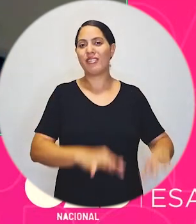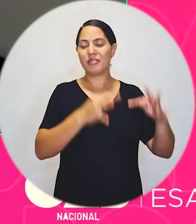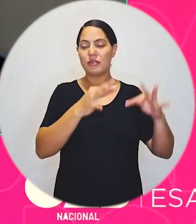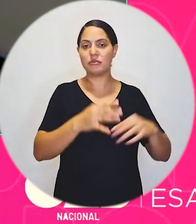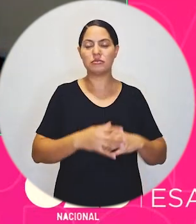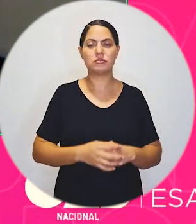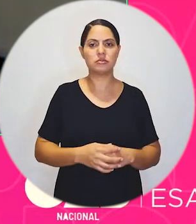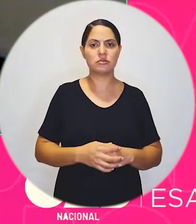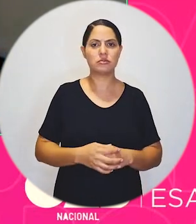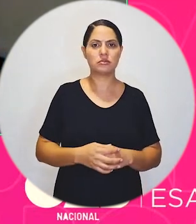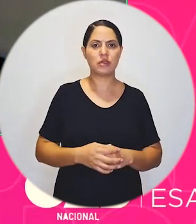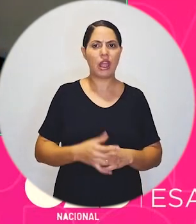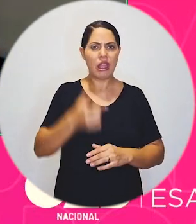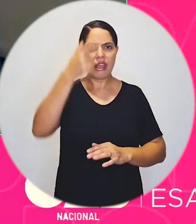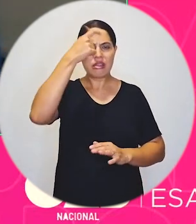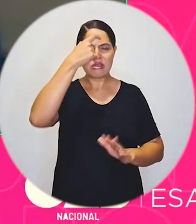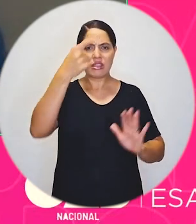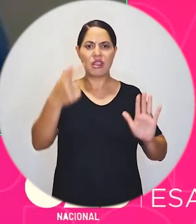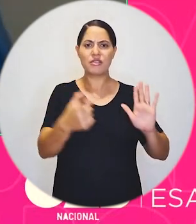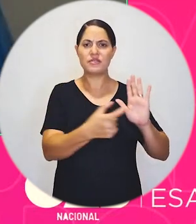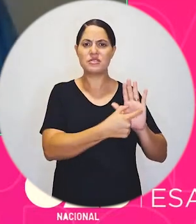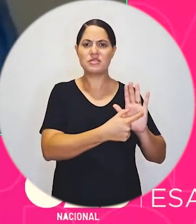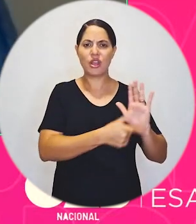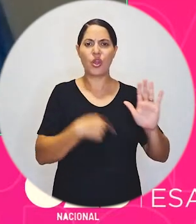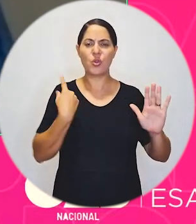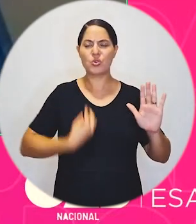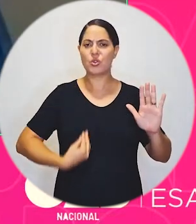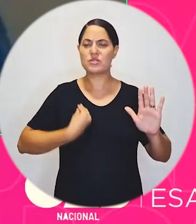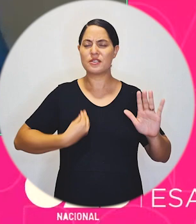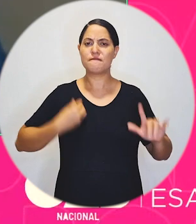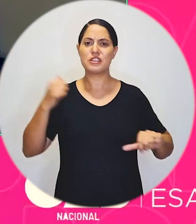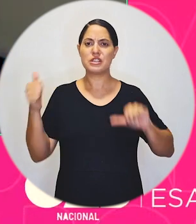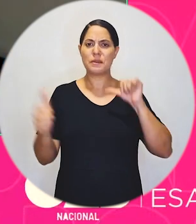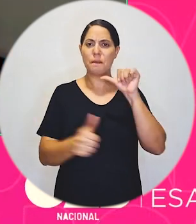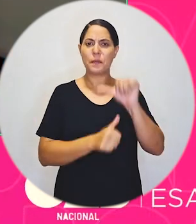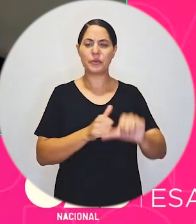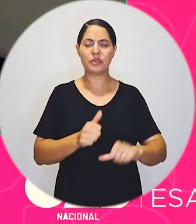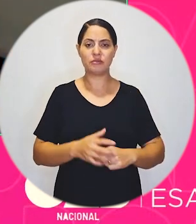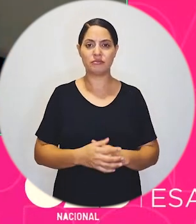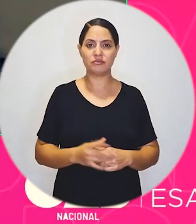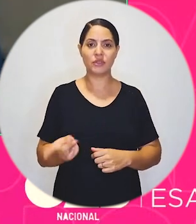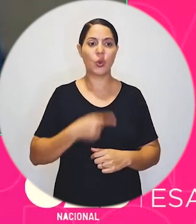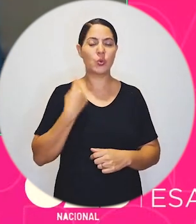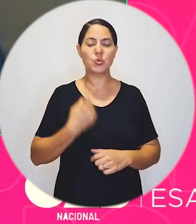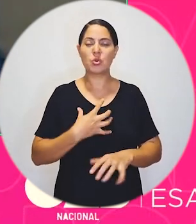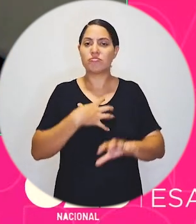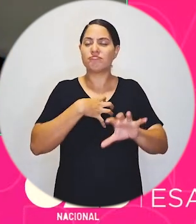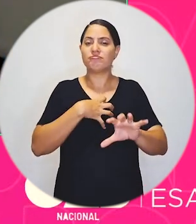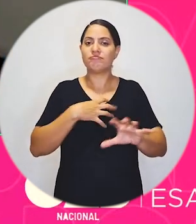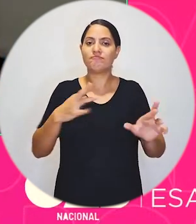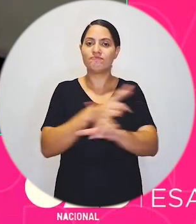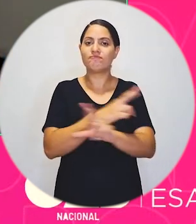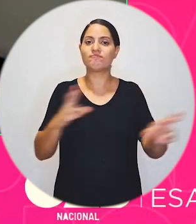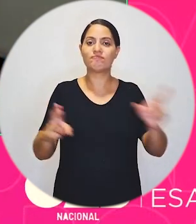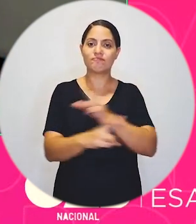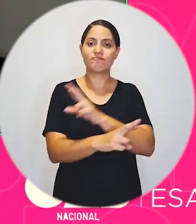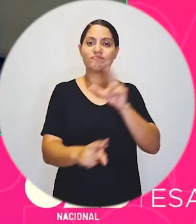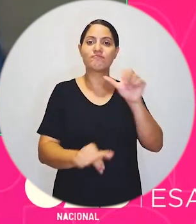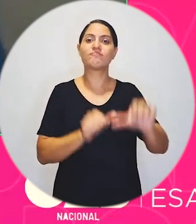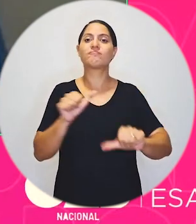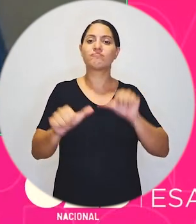tecnologia. Inteligência artificial vai mudar a nossa vida. Vai mudar a maneira como nós vivemos, a maneira como nós